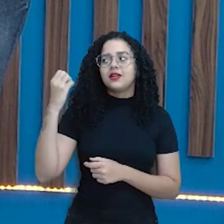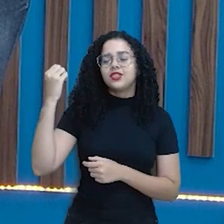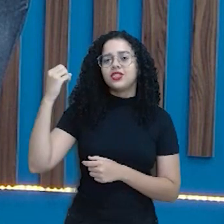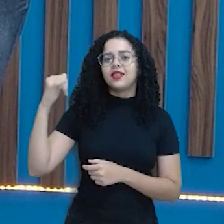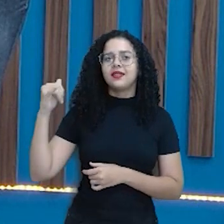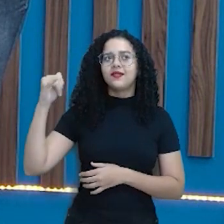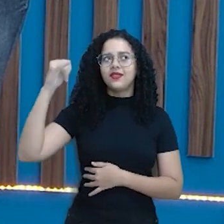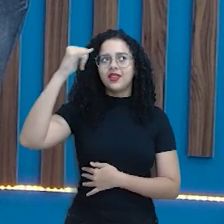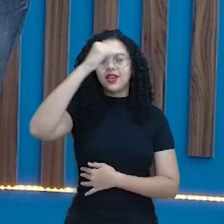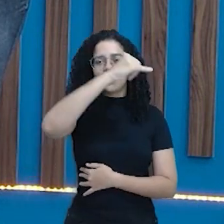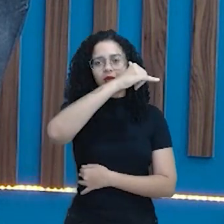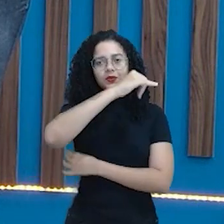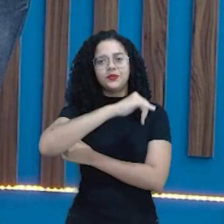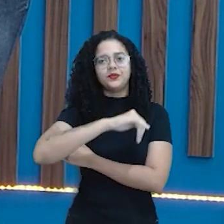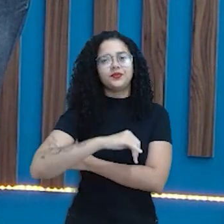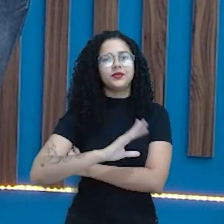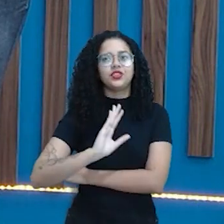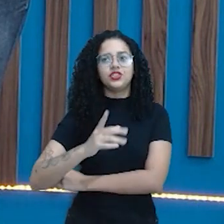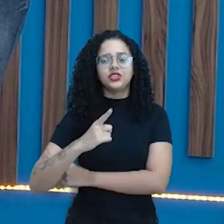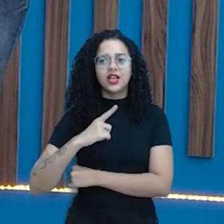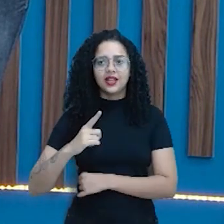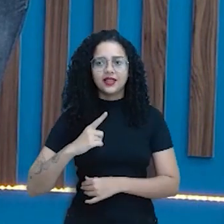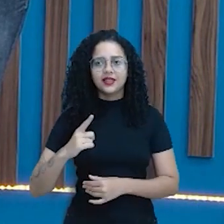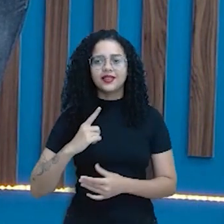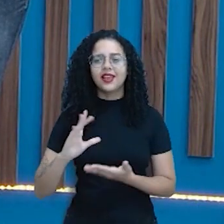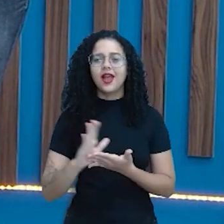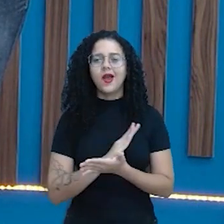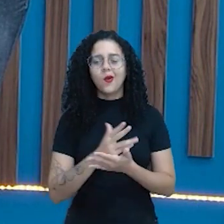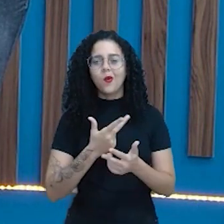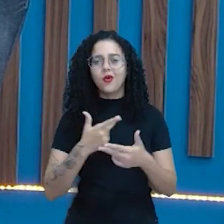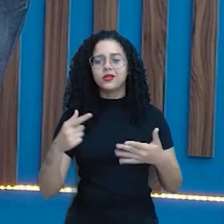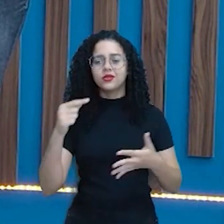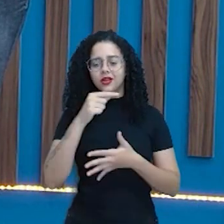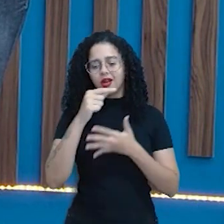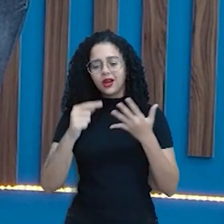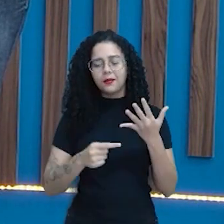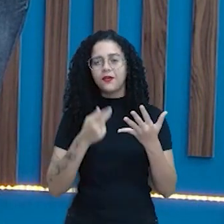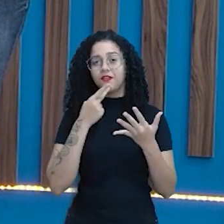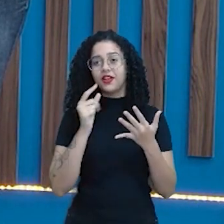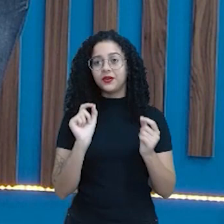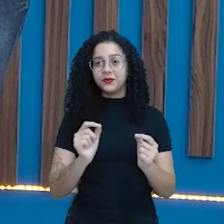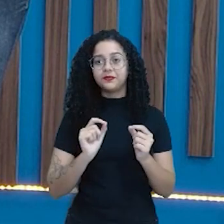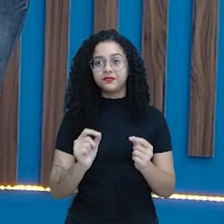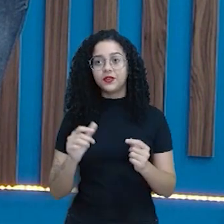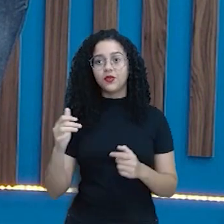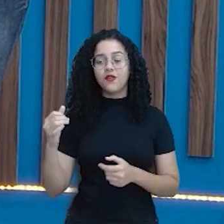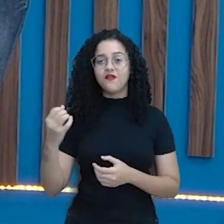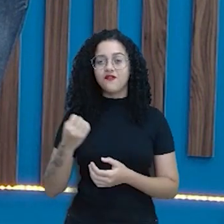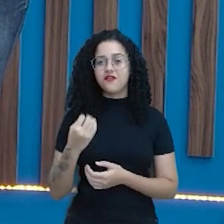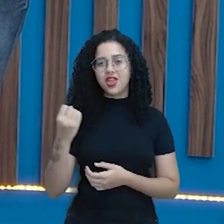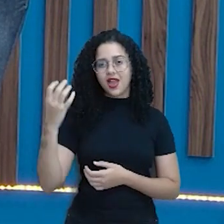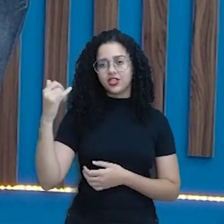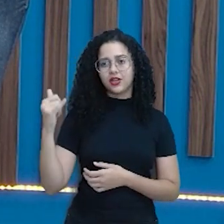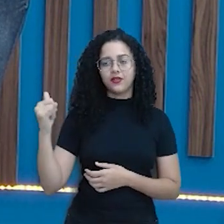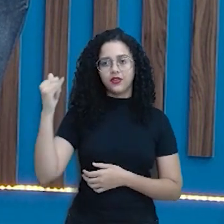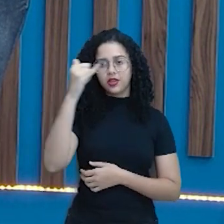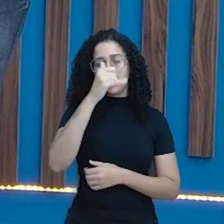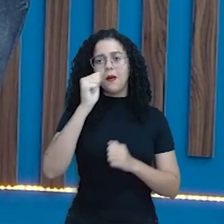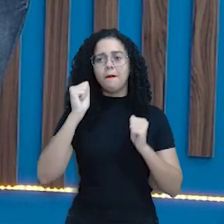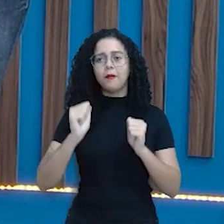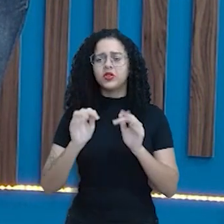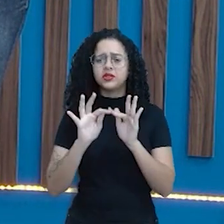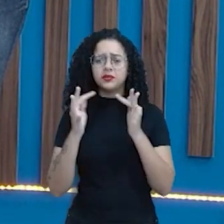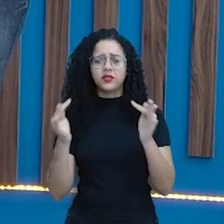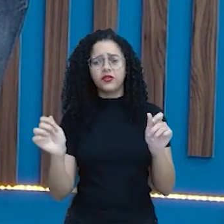né? Então, já se tem elementos suficientes para dizer que uma viagem de avião ela pode ser